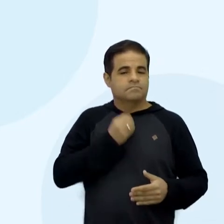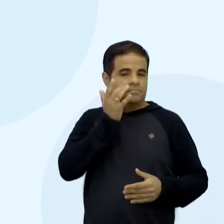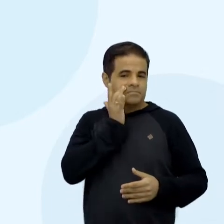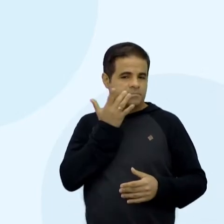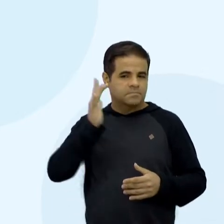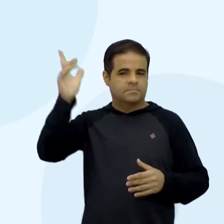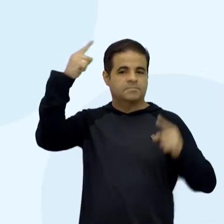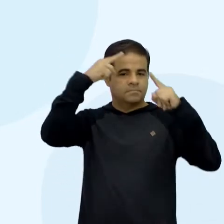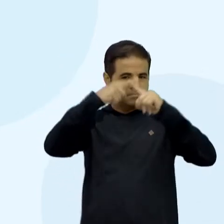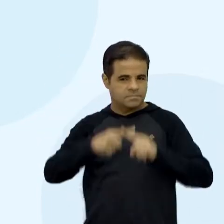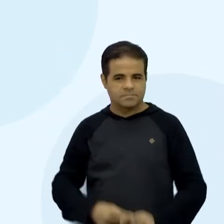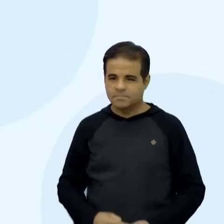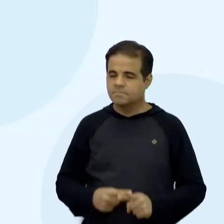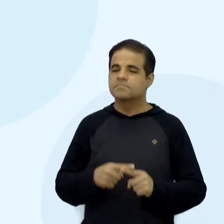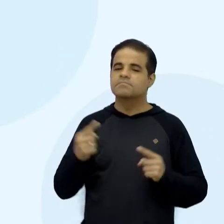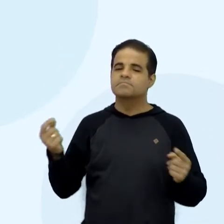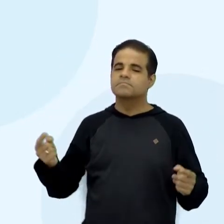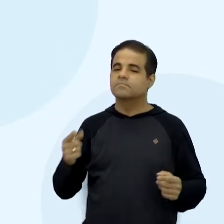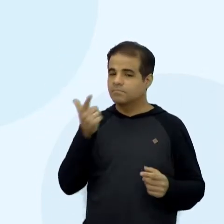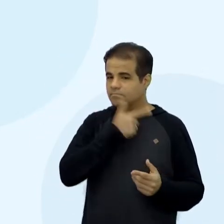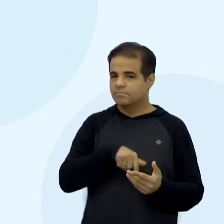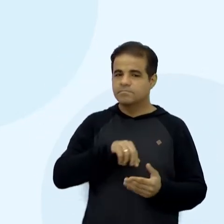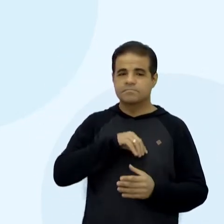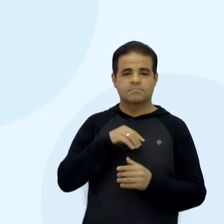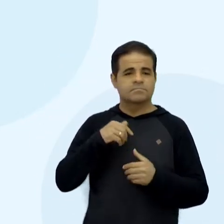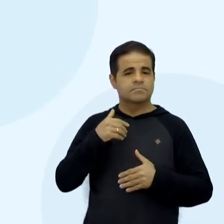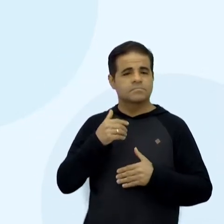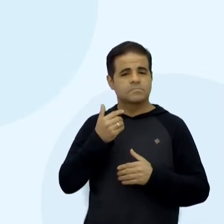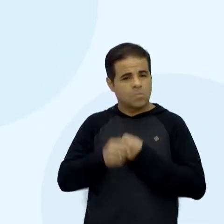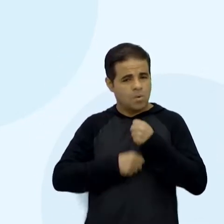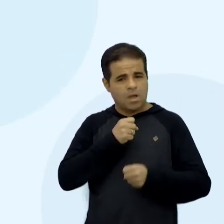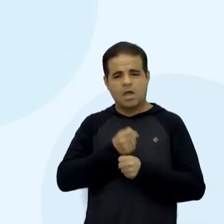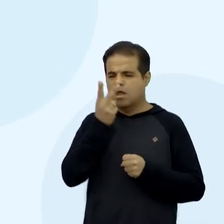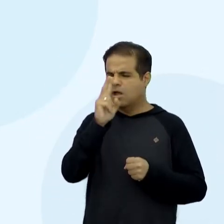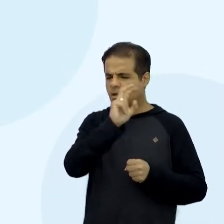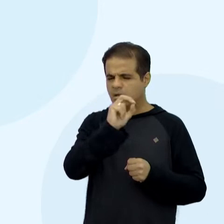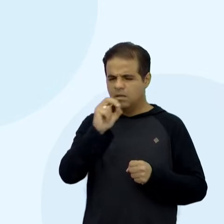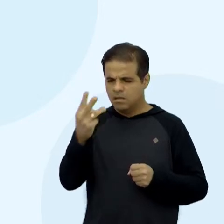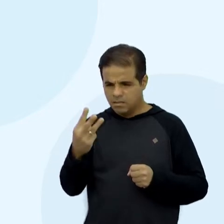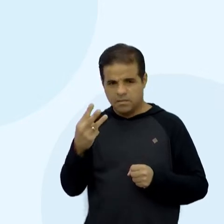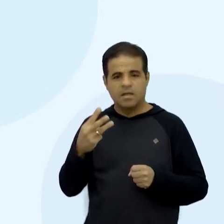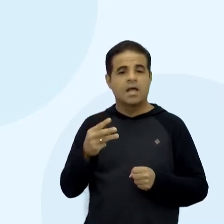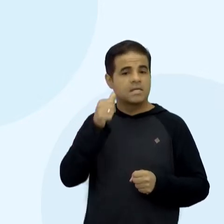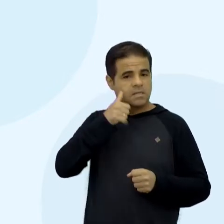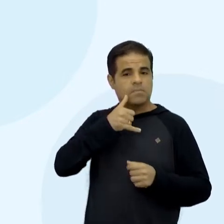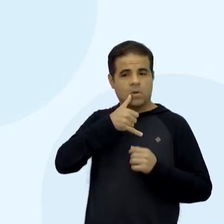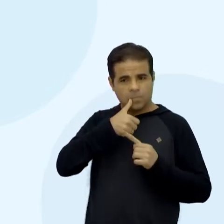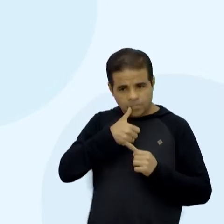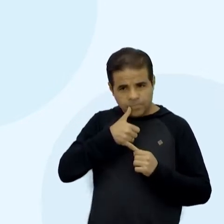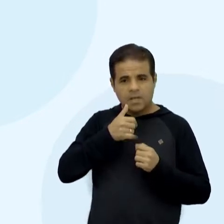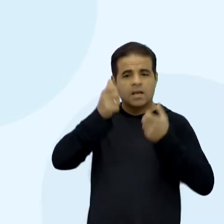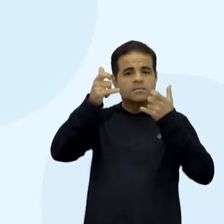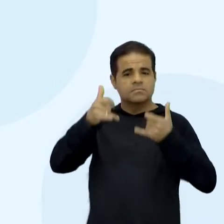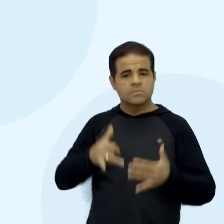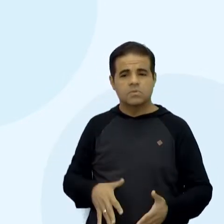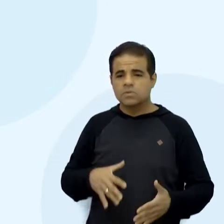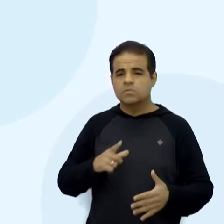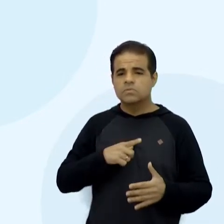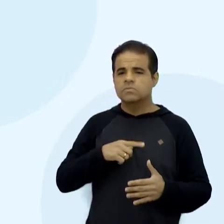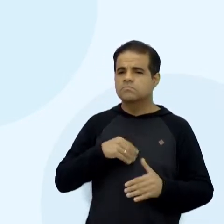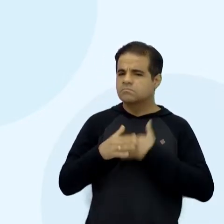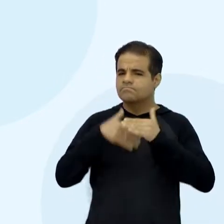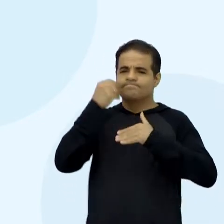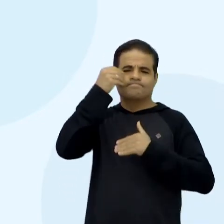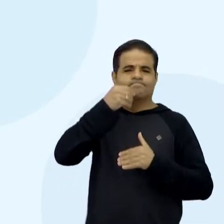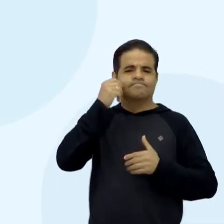ouro no Campeonato Mundial de Ginástica Artística em 2003. A gaúcha destacou do alto